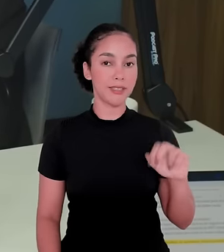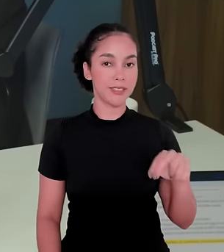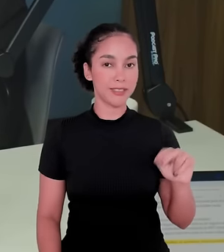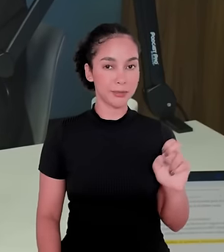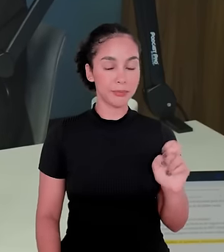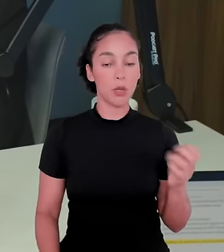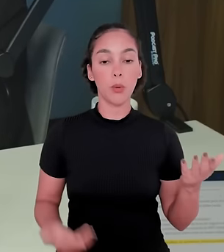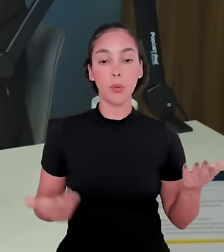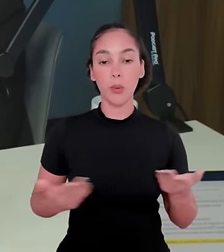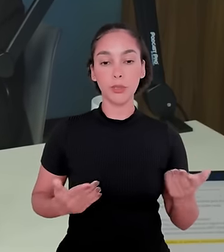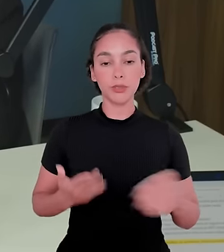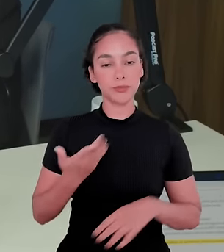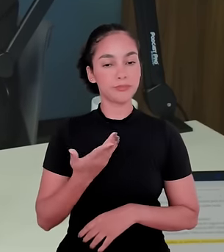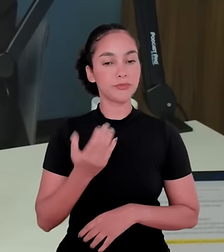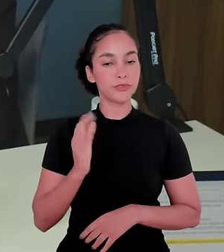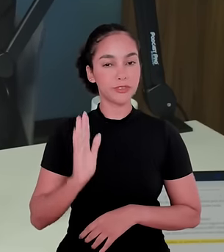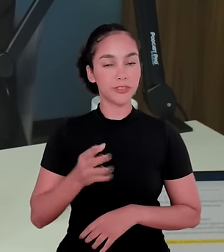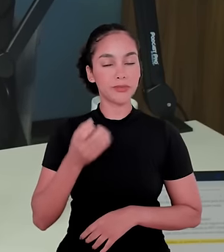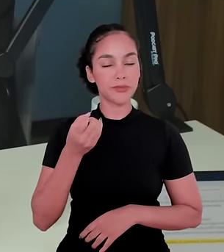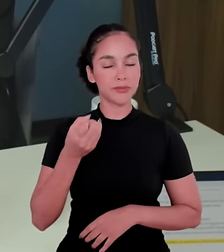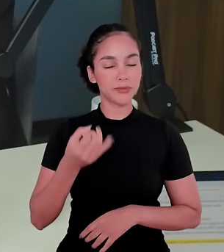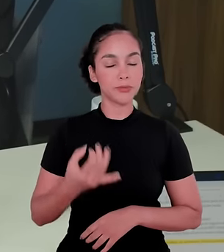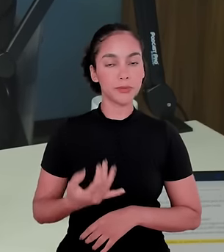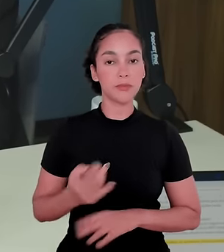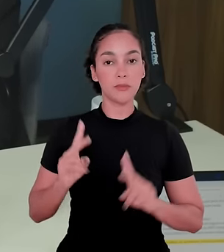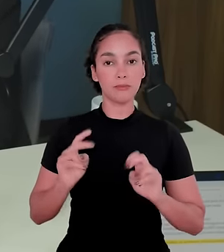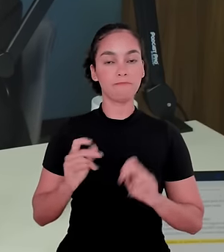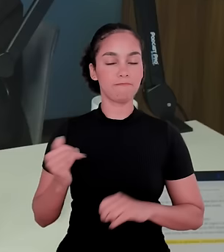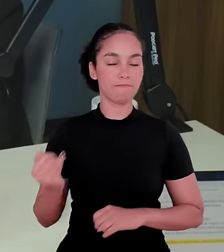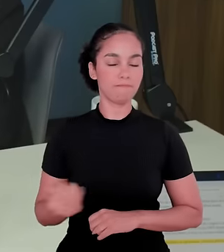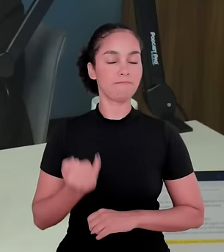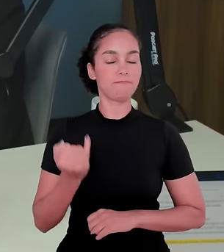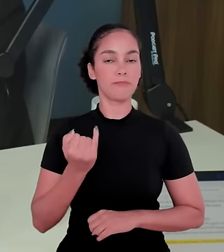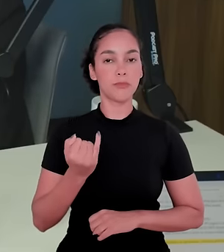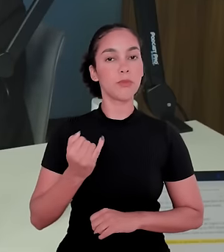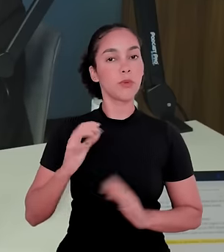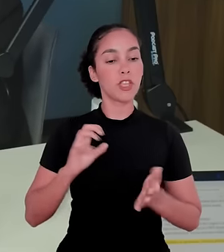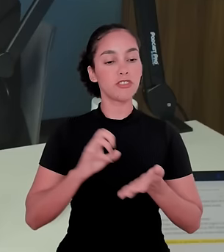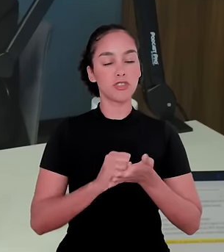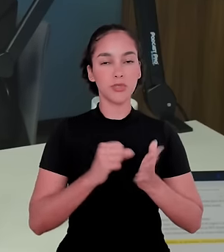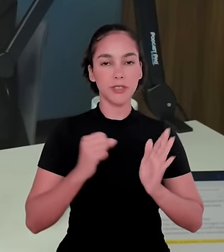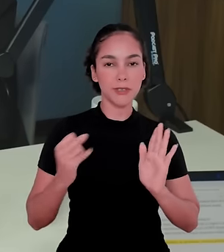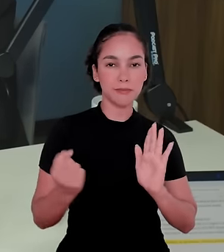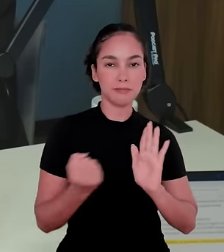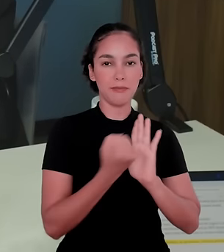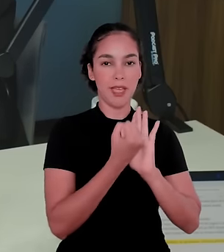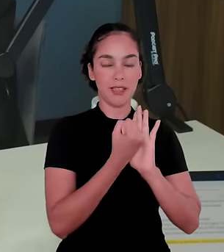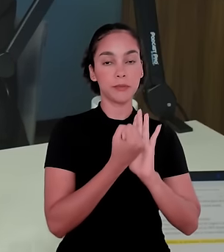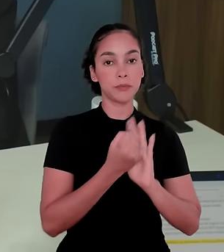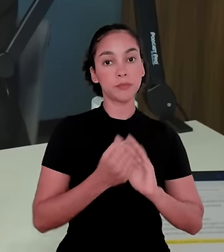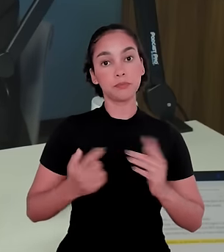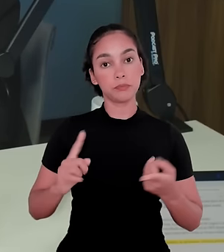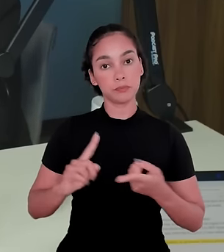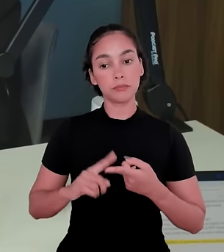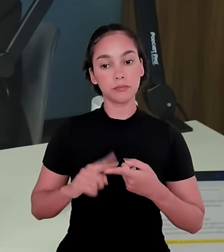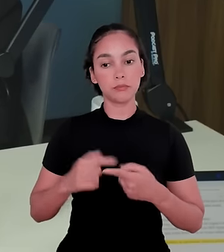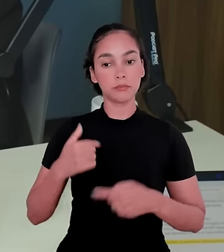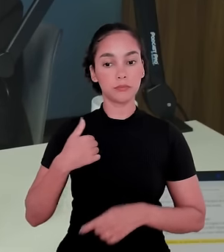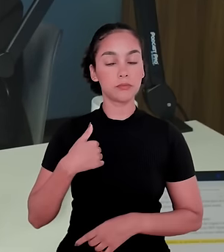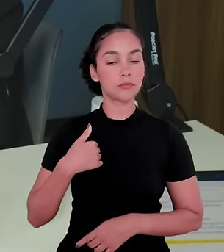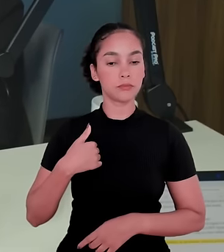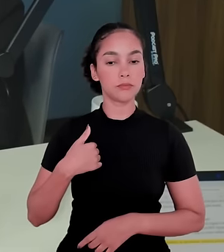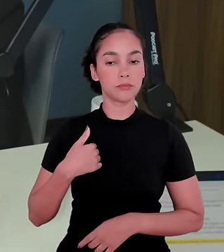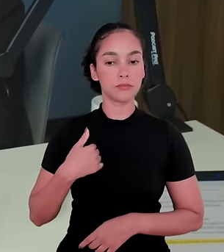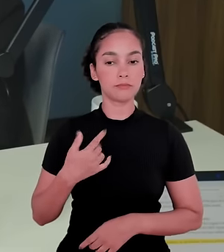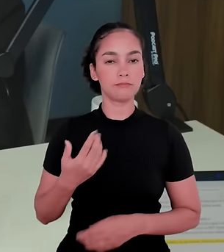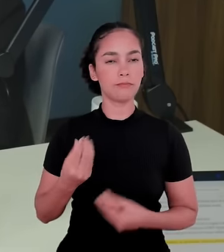hoje como ela disse nós vamos tratar de um assunto importante que é o registro de marcas né E também como de costume eu vou eh